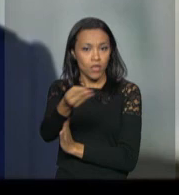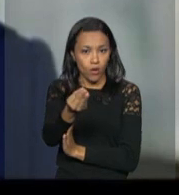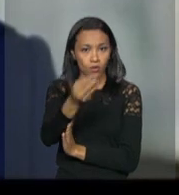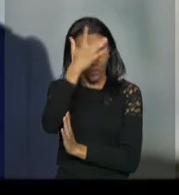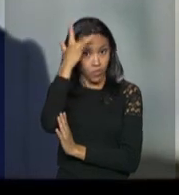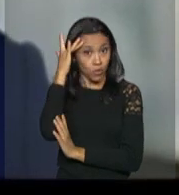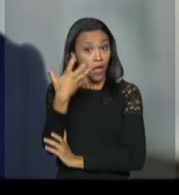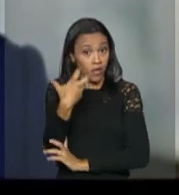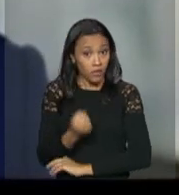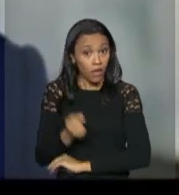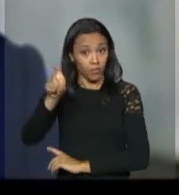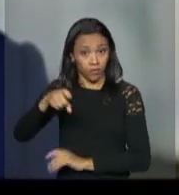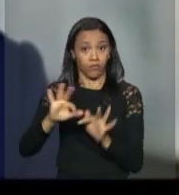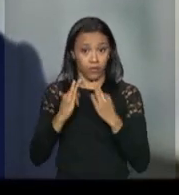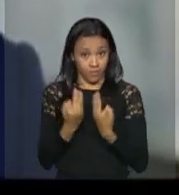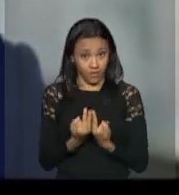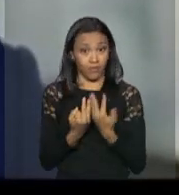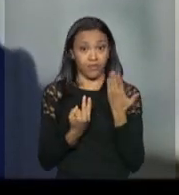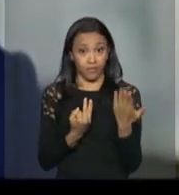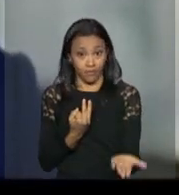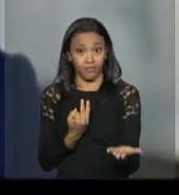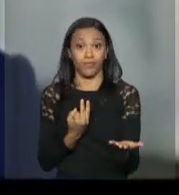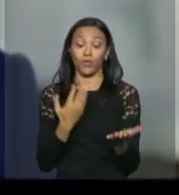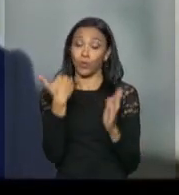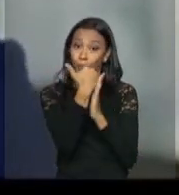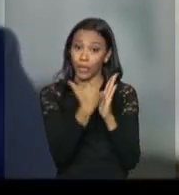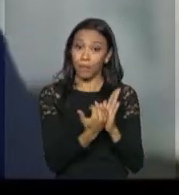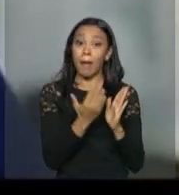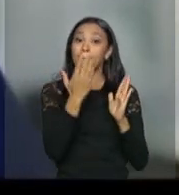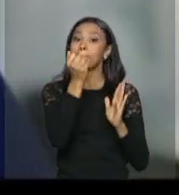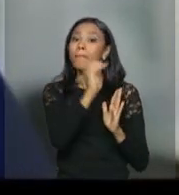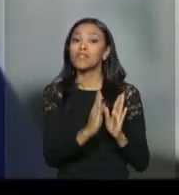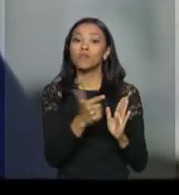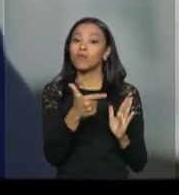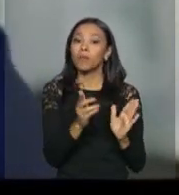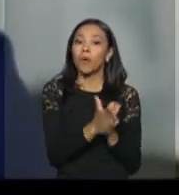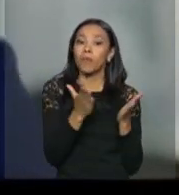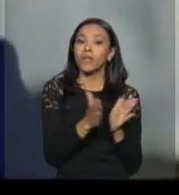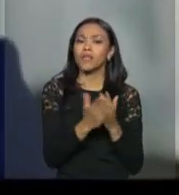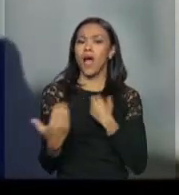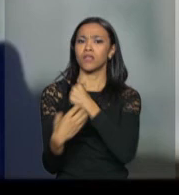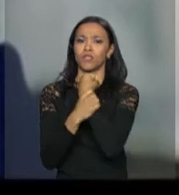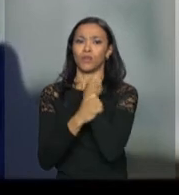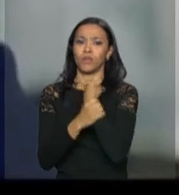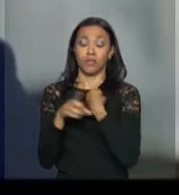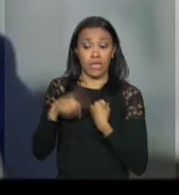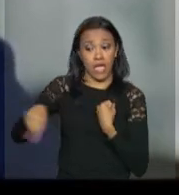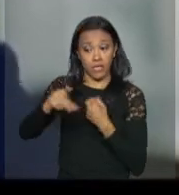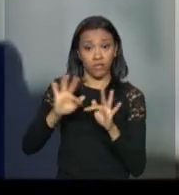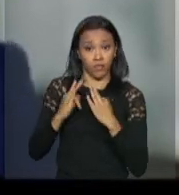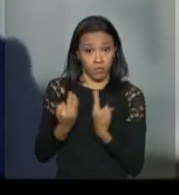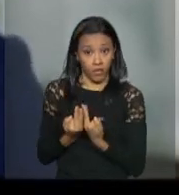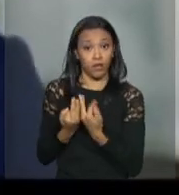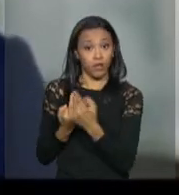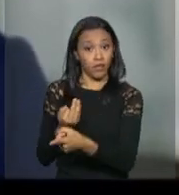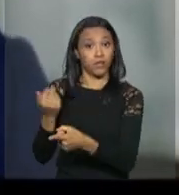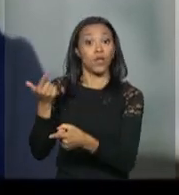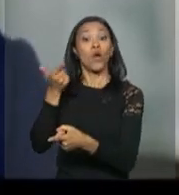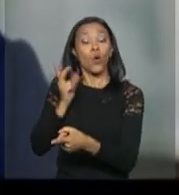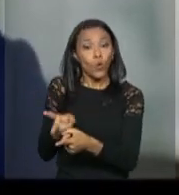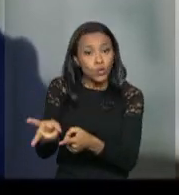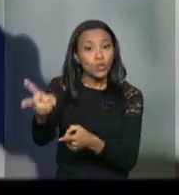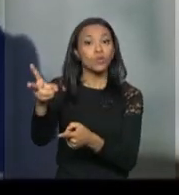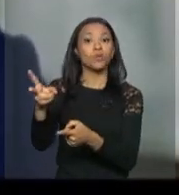brasileiros beneficiários do programa Brasil Sem Miséria, assegurando que todos continuem acima da linha da